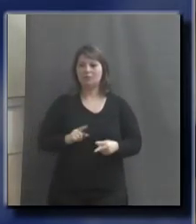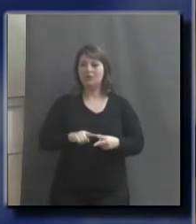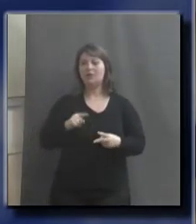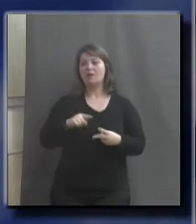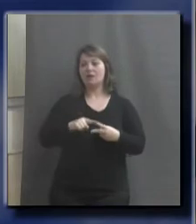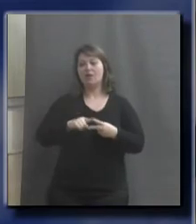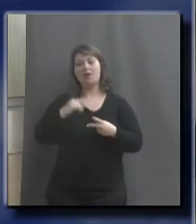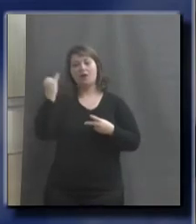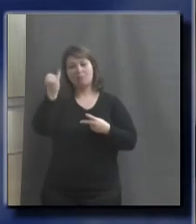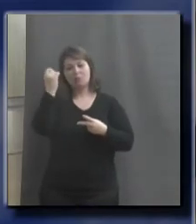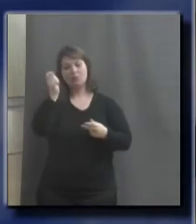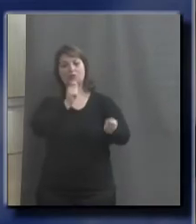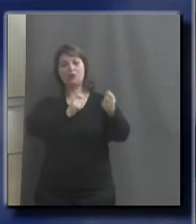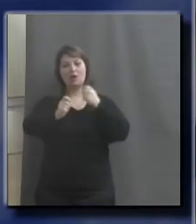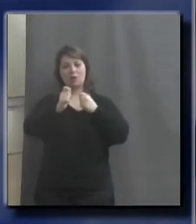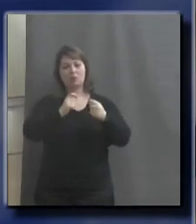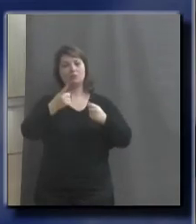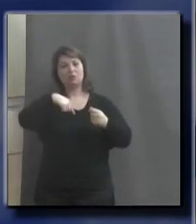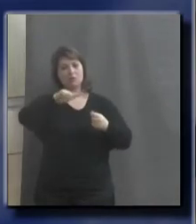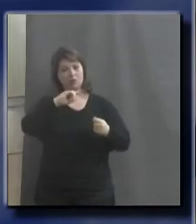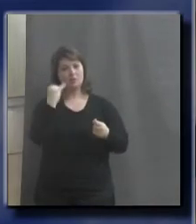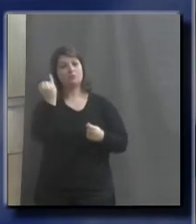leitura econômica que é fundamental a gente fazer.